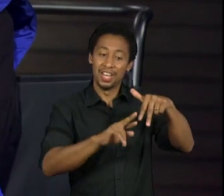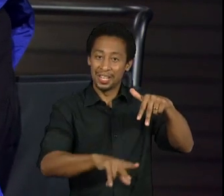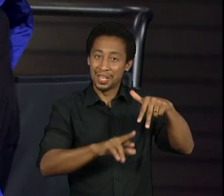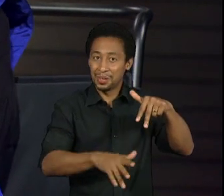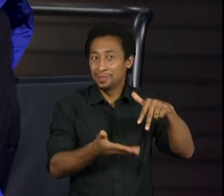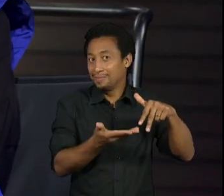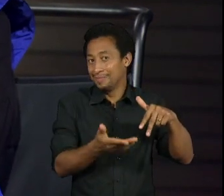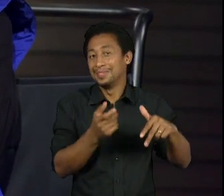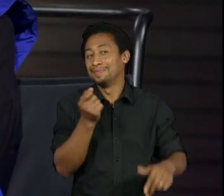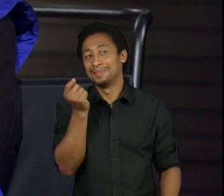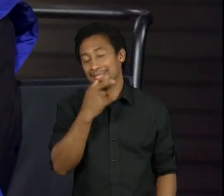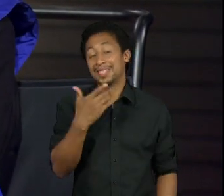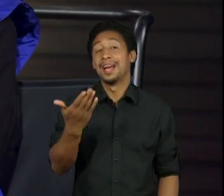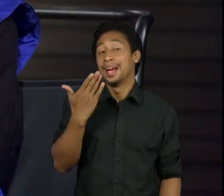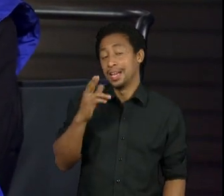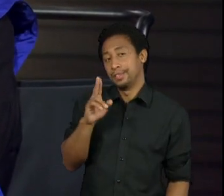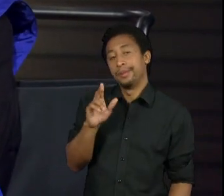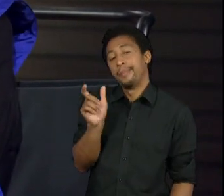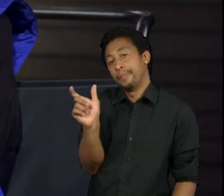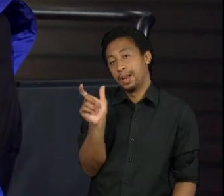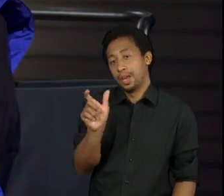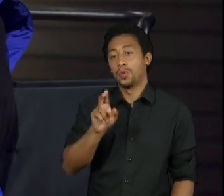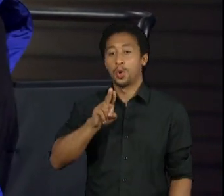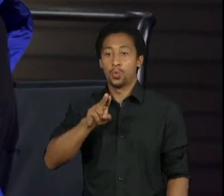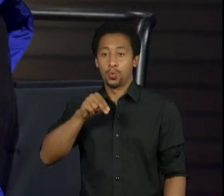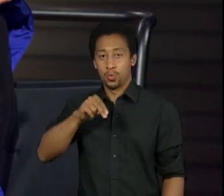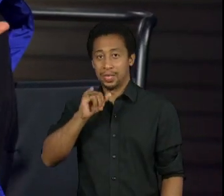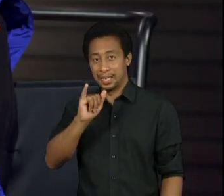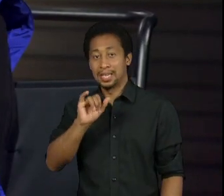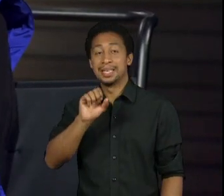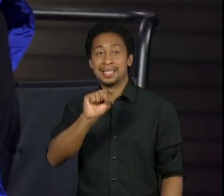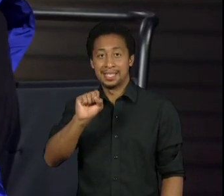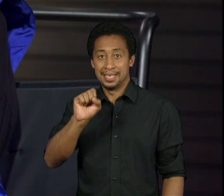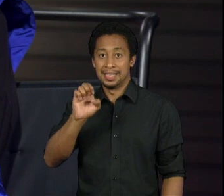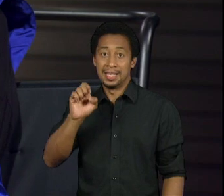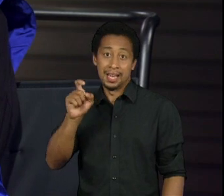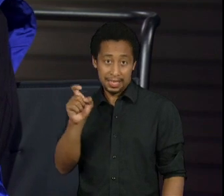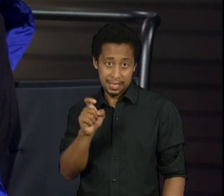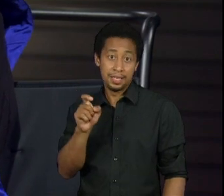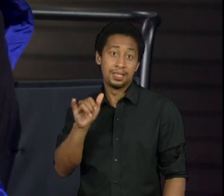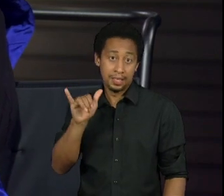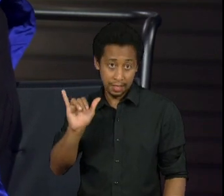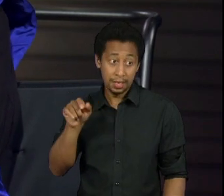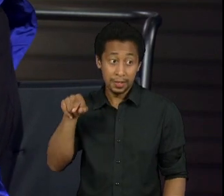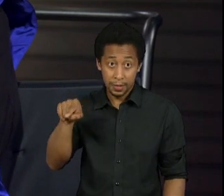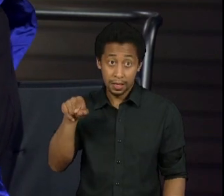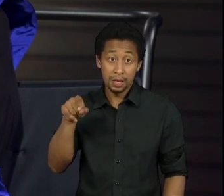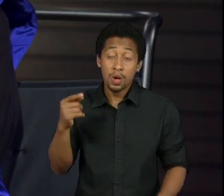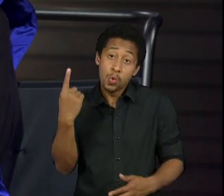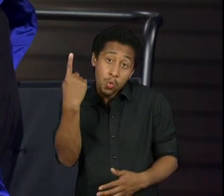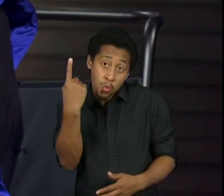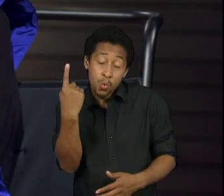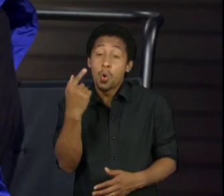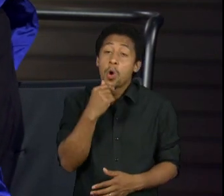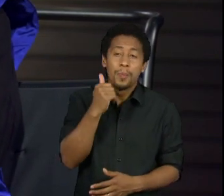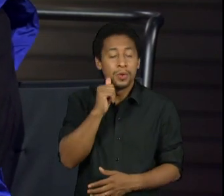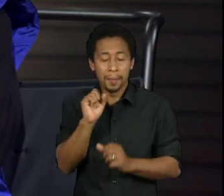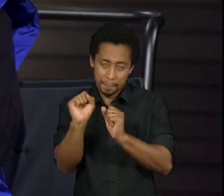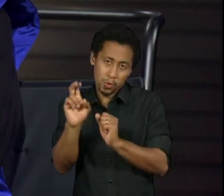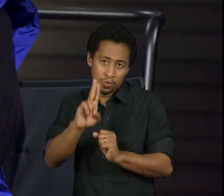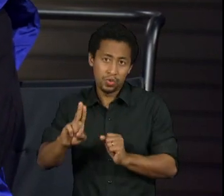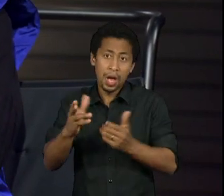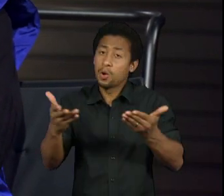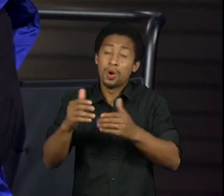de unissex, já foi chamada de andrógina, e agora ela é agênero ou sem gênero. Então, é a ideia de